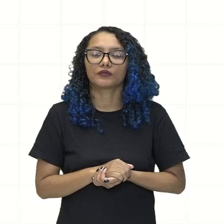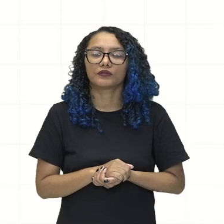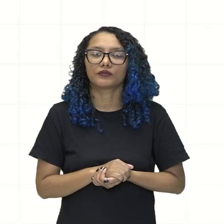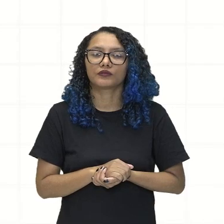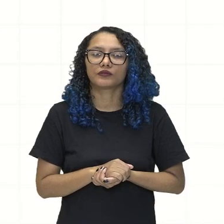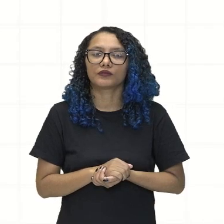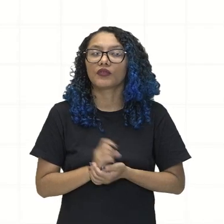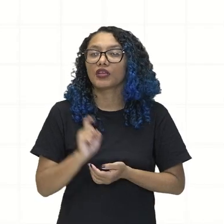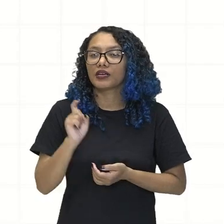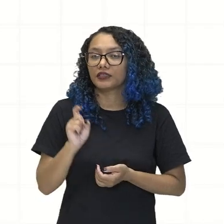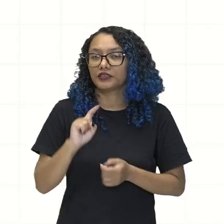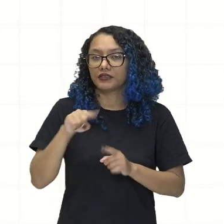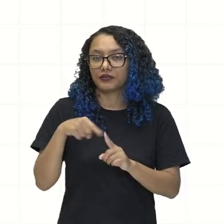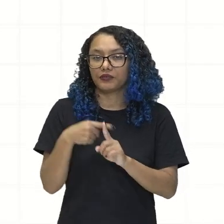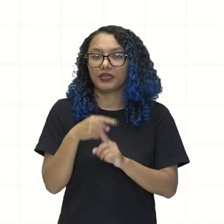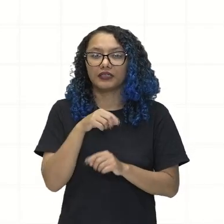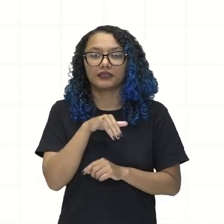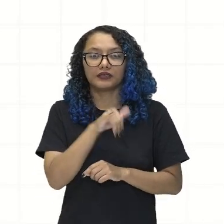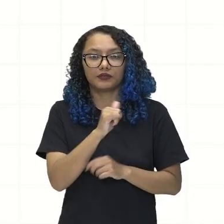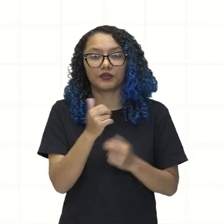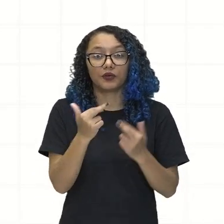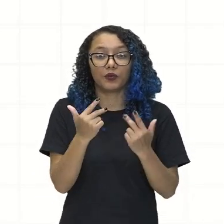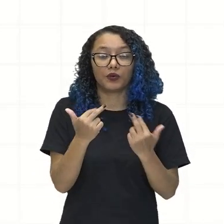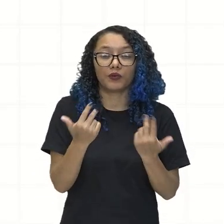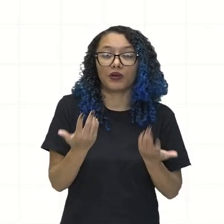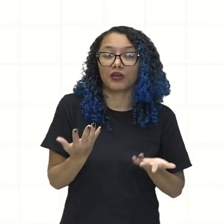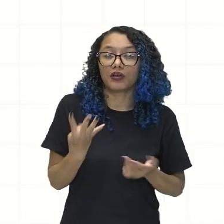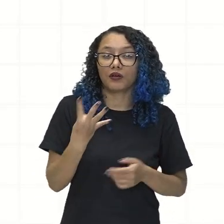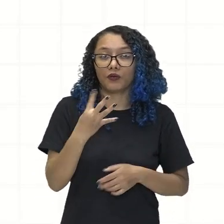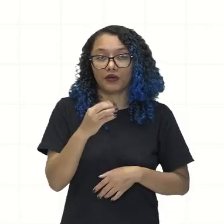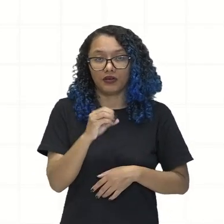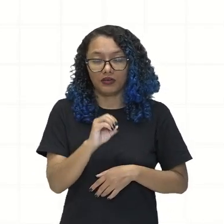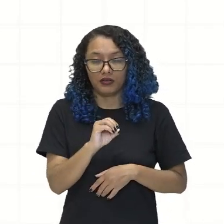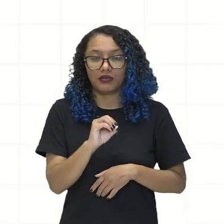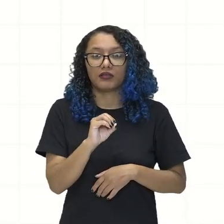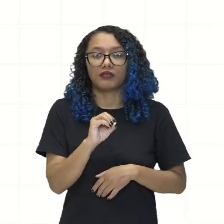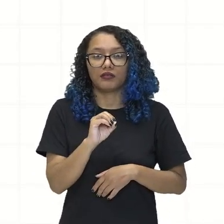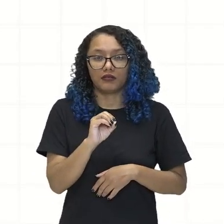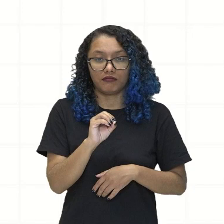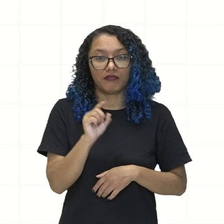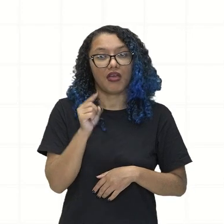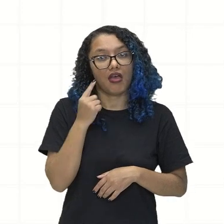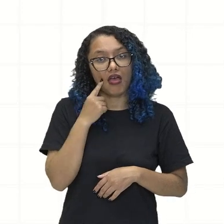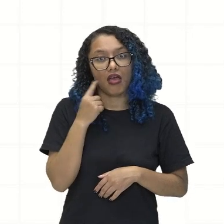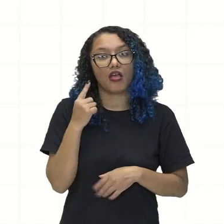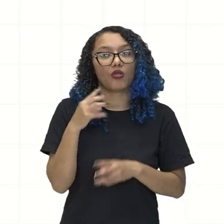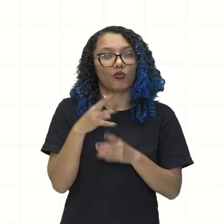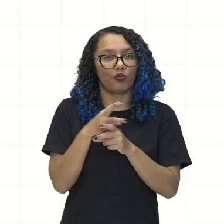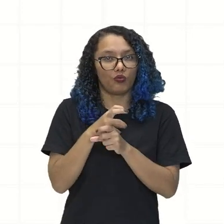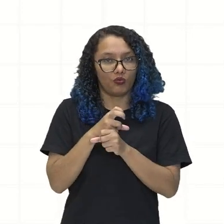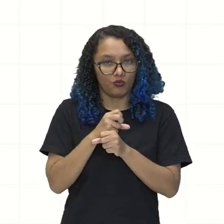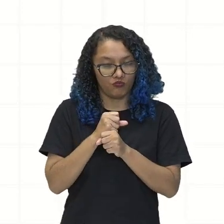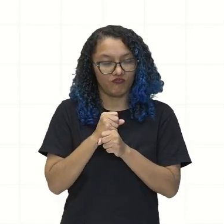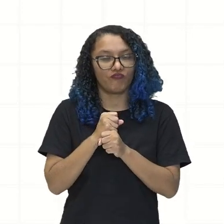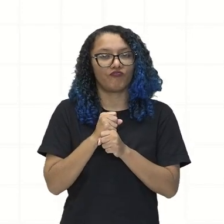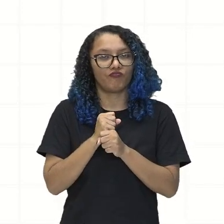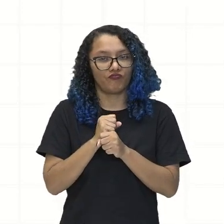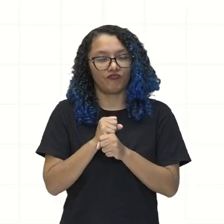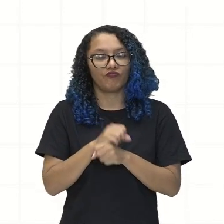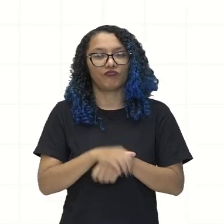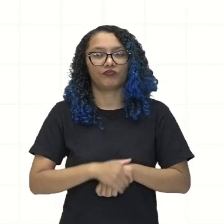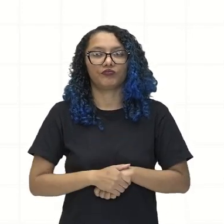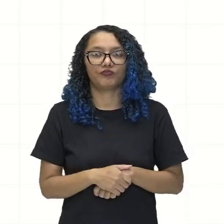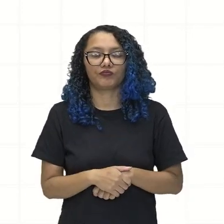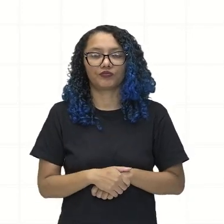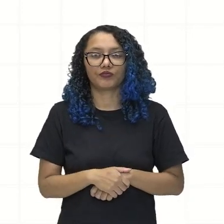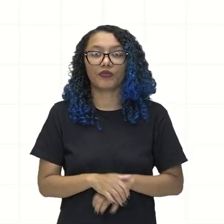mais Y, isso aqui é igual a 40. Esse já é o total, olha. Agora ele fala, olha,